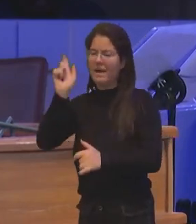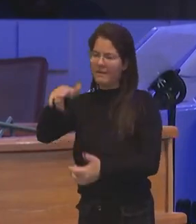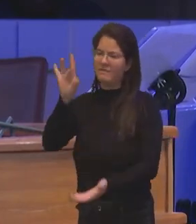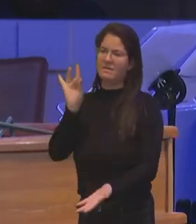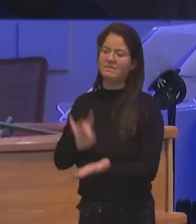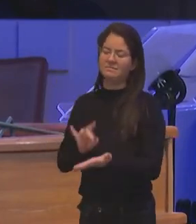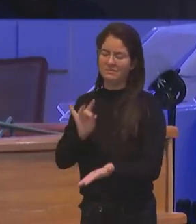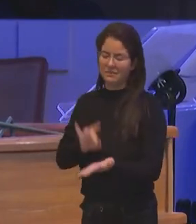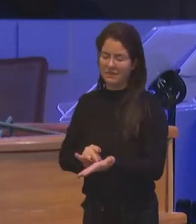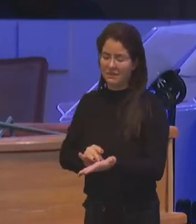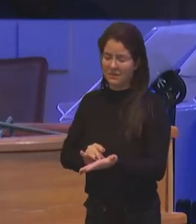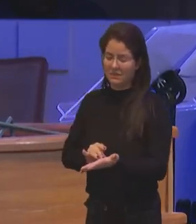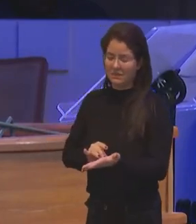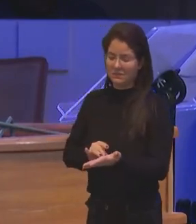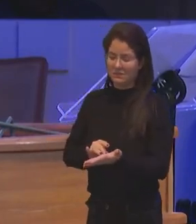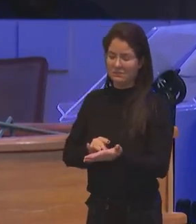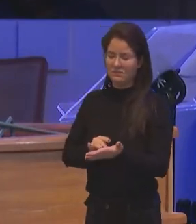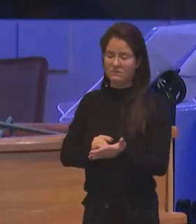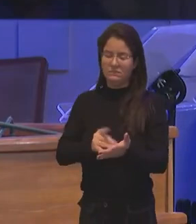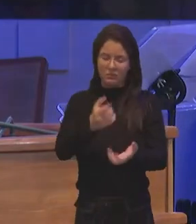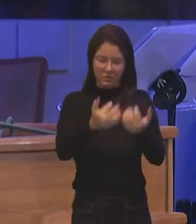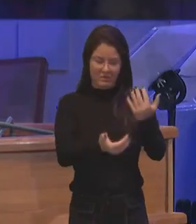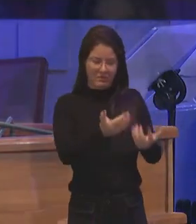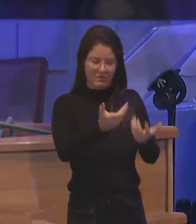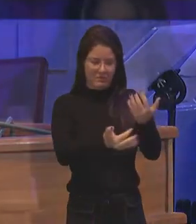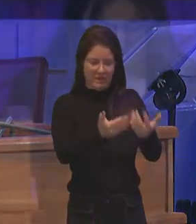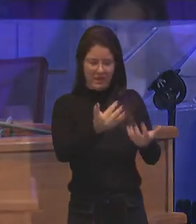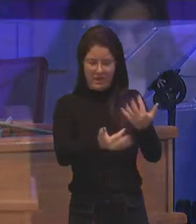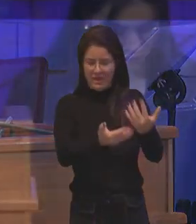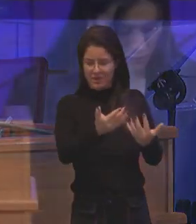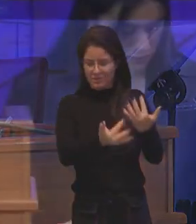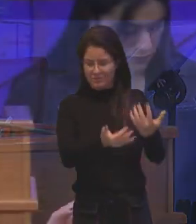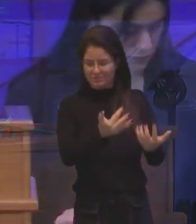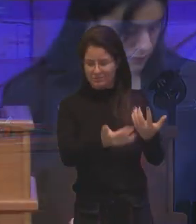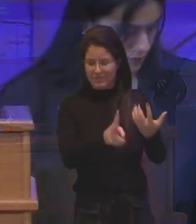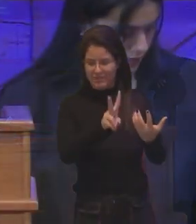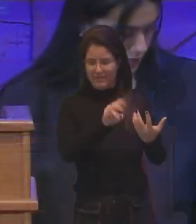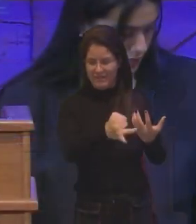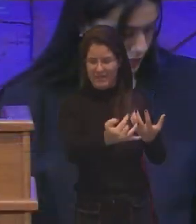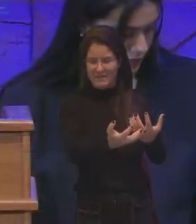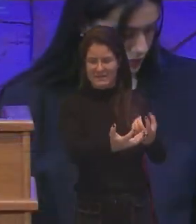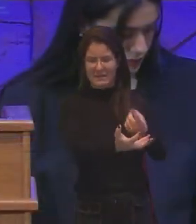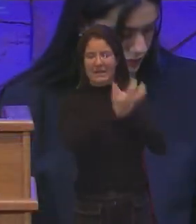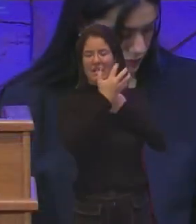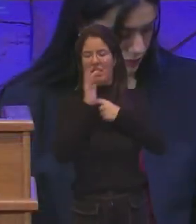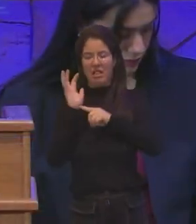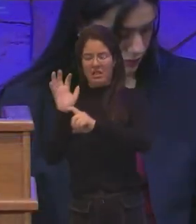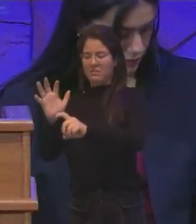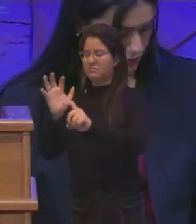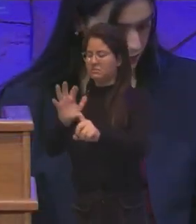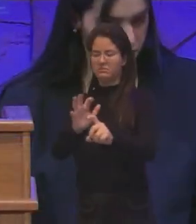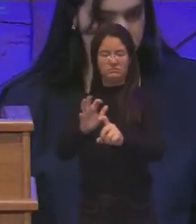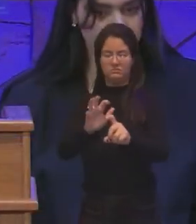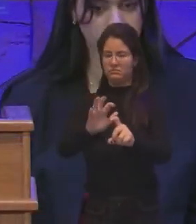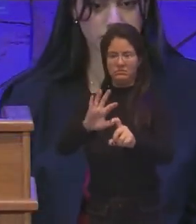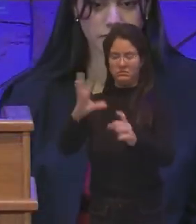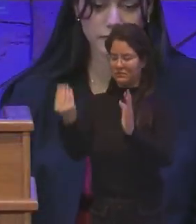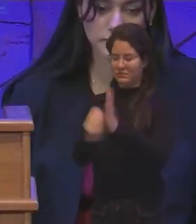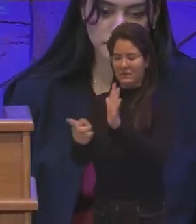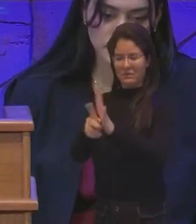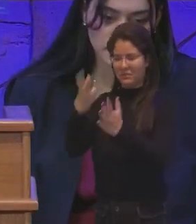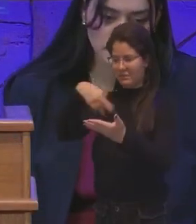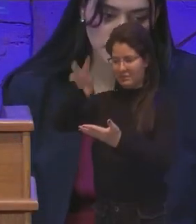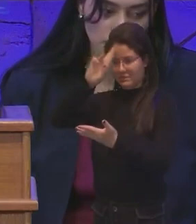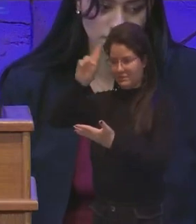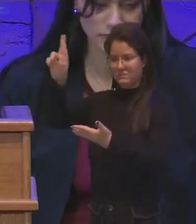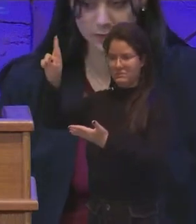as portas do inferno não prevalecerão contra a igreja do Senhor. Vamos ficar de pé e